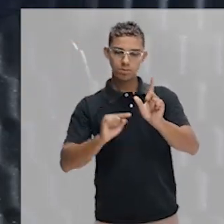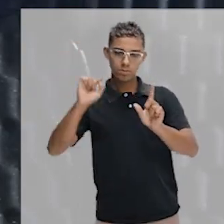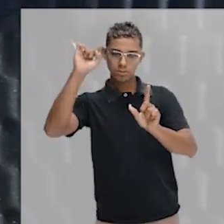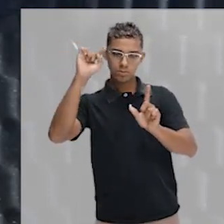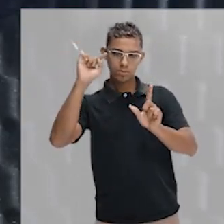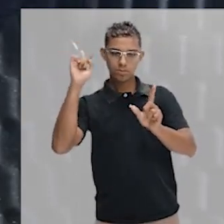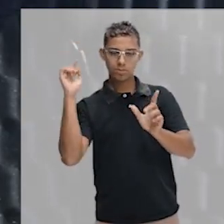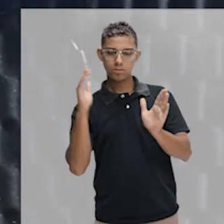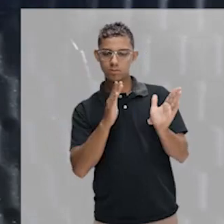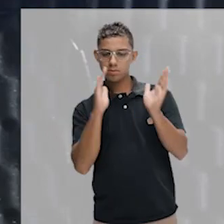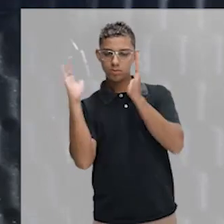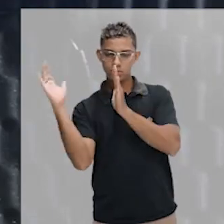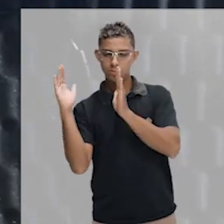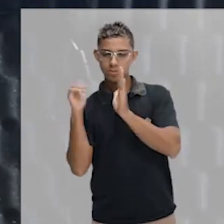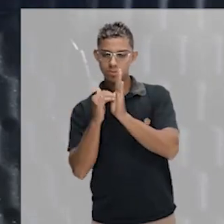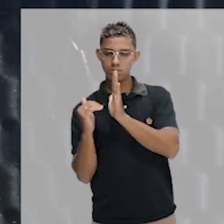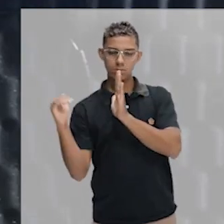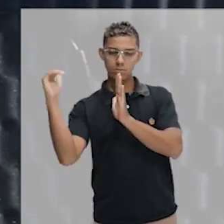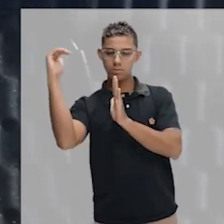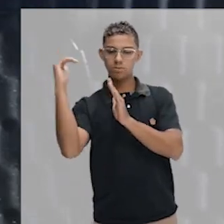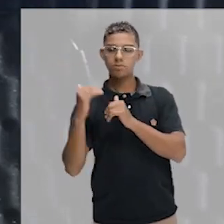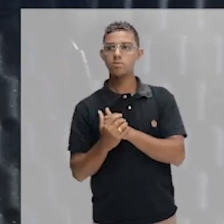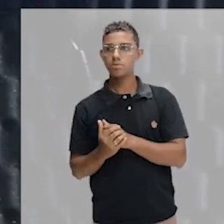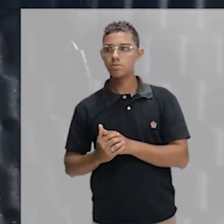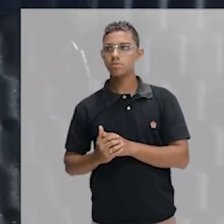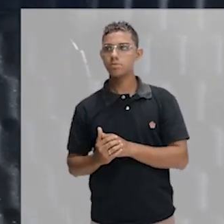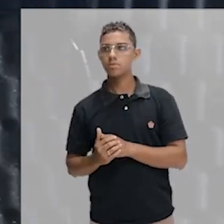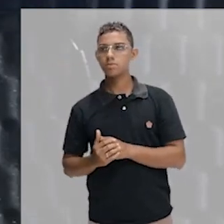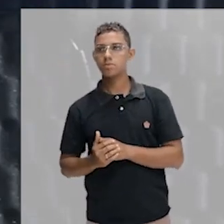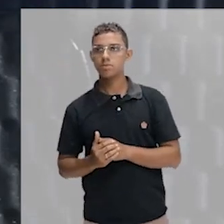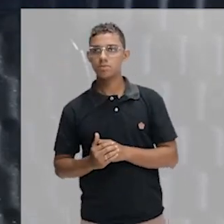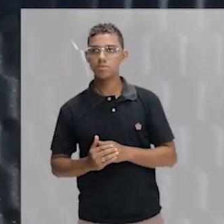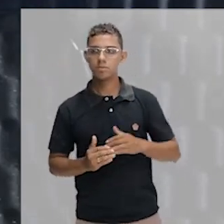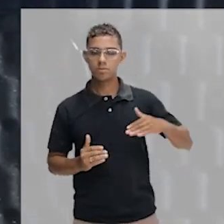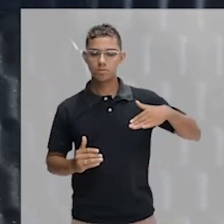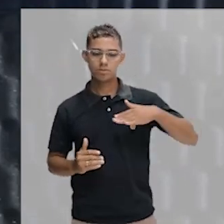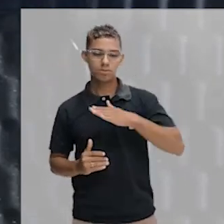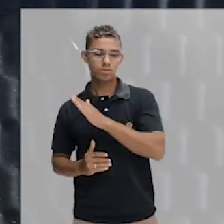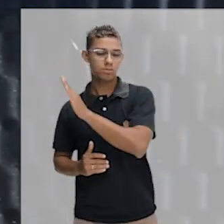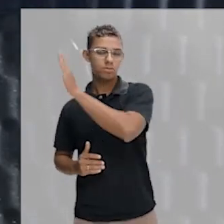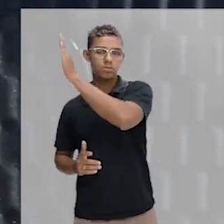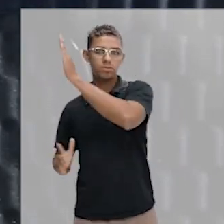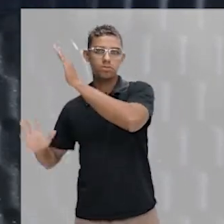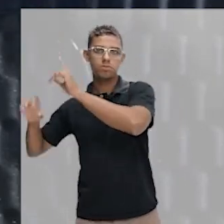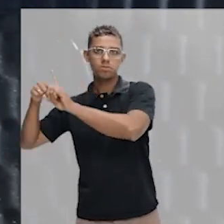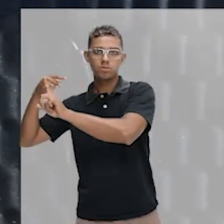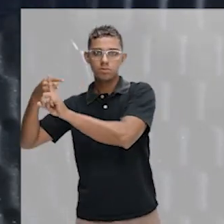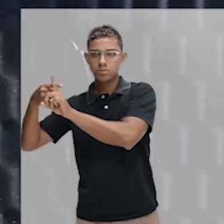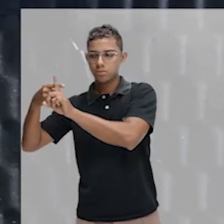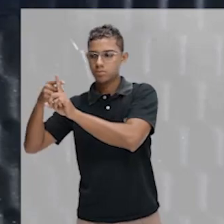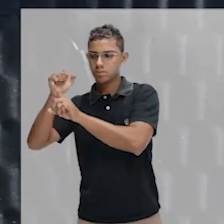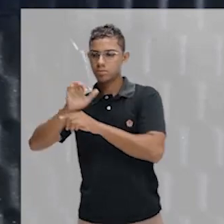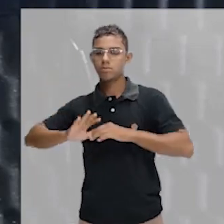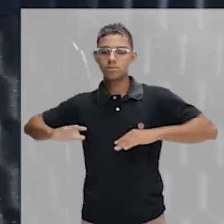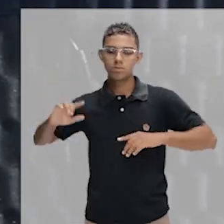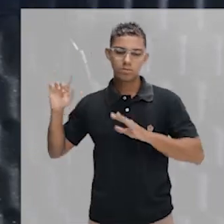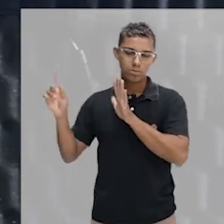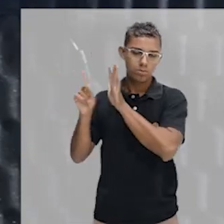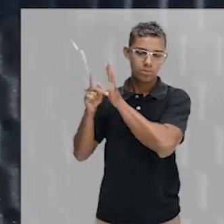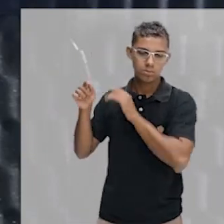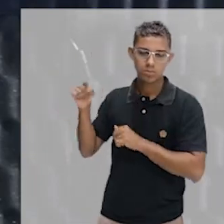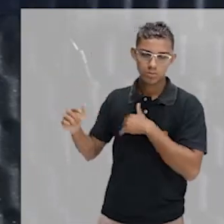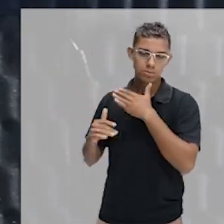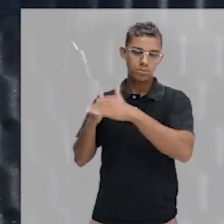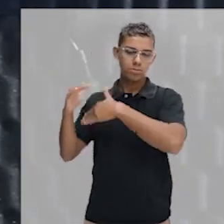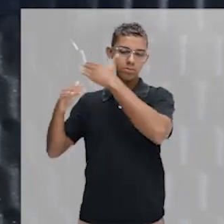vai sempre cruzar porque que não cruzou porque esse gráfico aqui foi transladado tá então por esse motivo